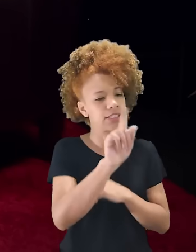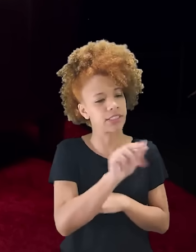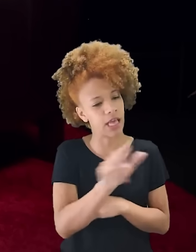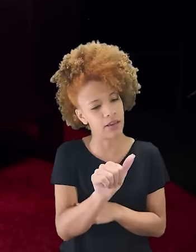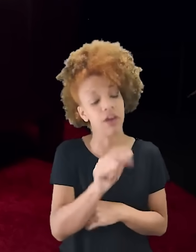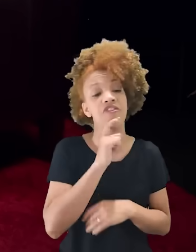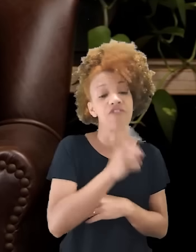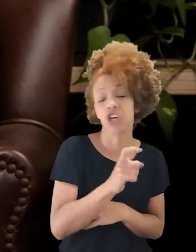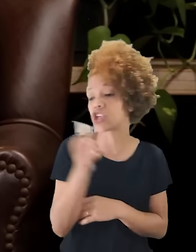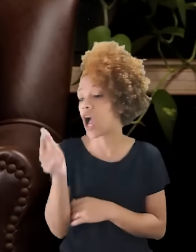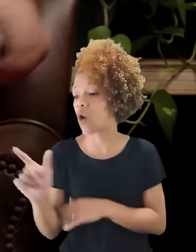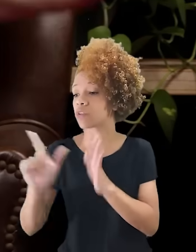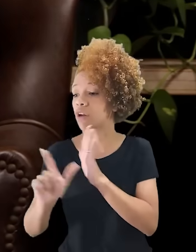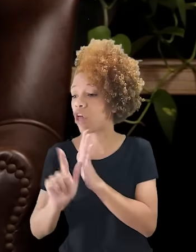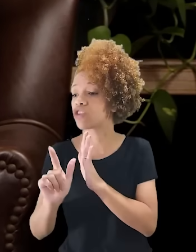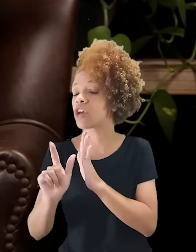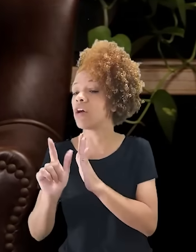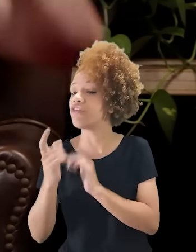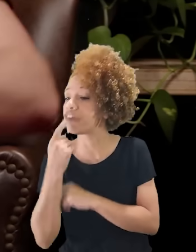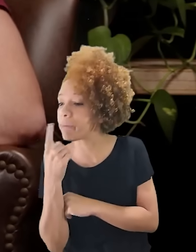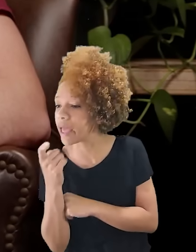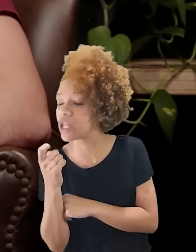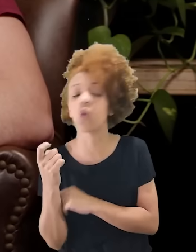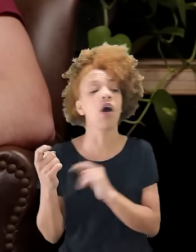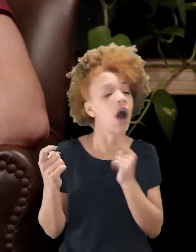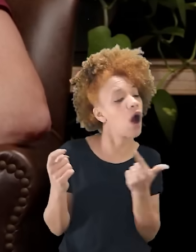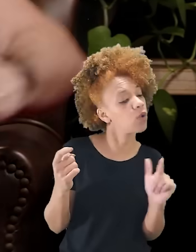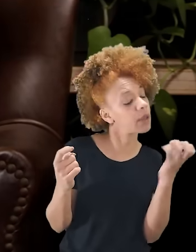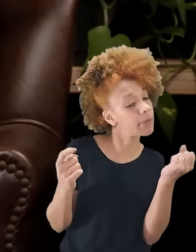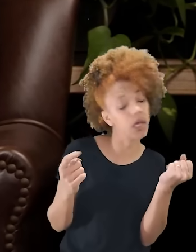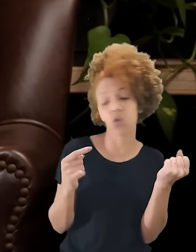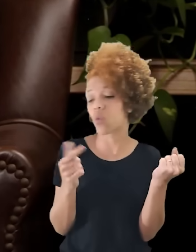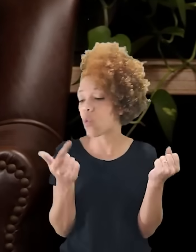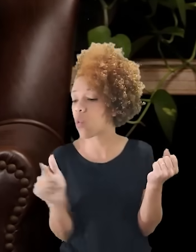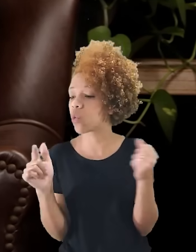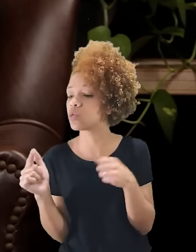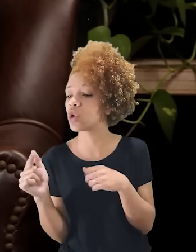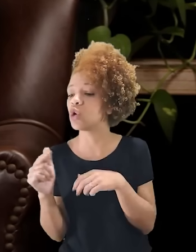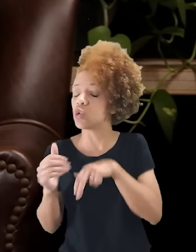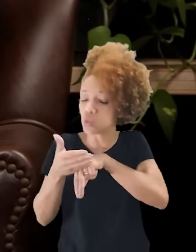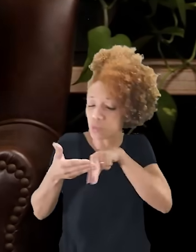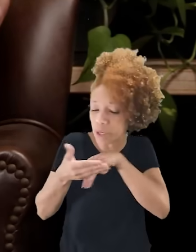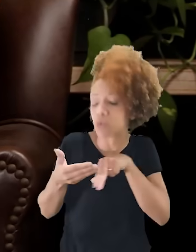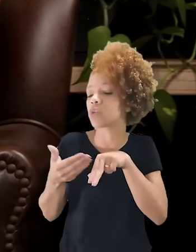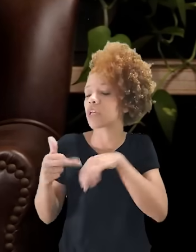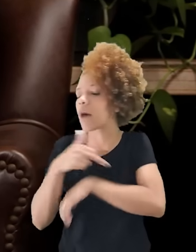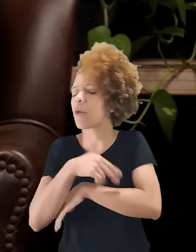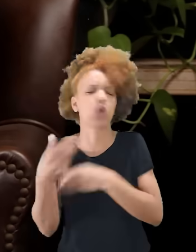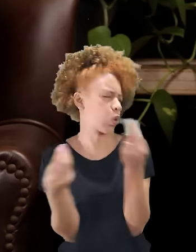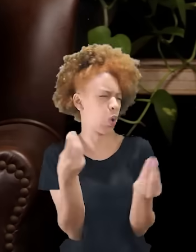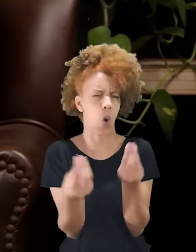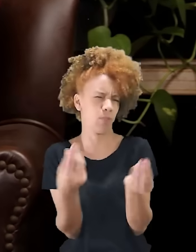aí outra fala que o vermelho tá na moda a outra fala que o branco tá na moda outro fala que bermuda tá na moda outro fala que o joelho mostrando tá na moda